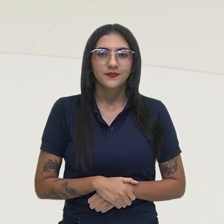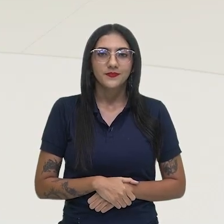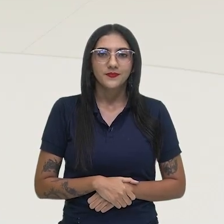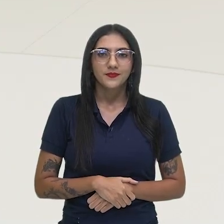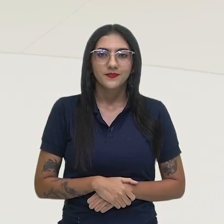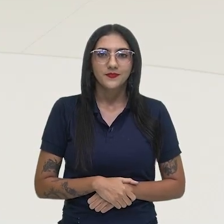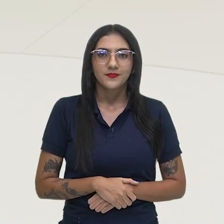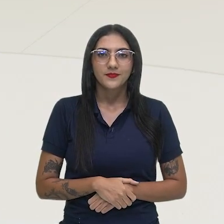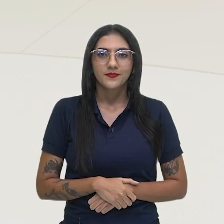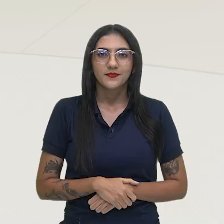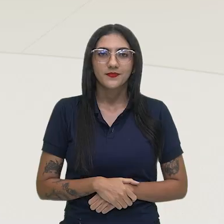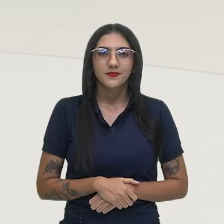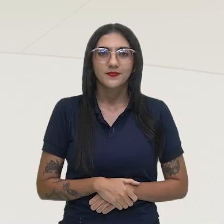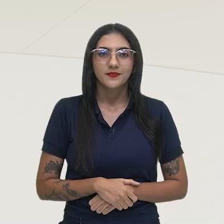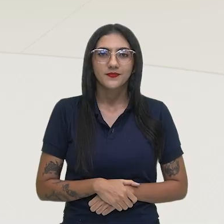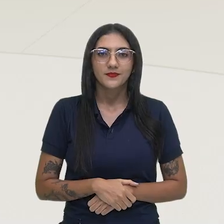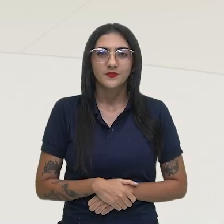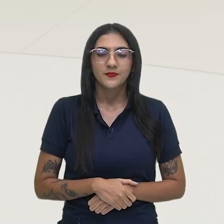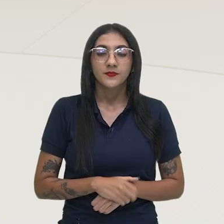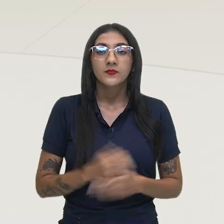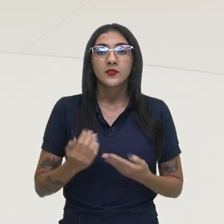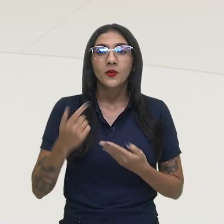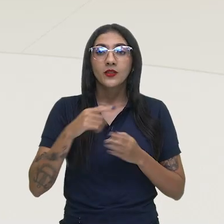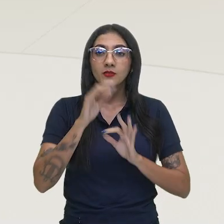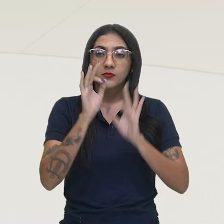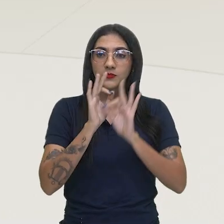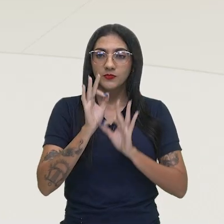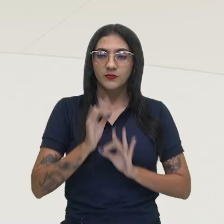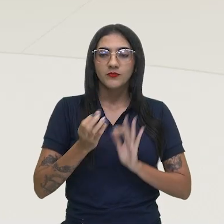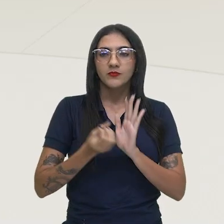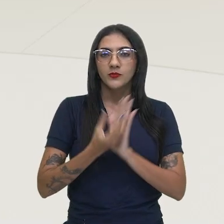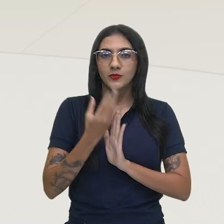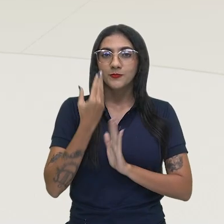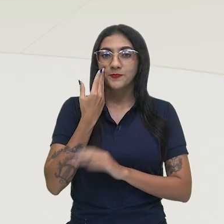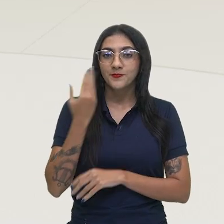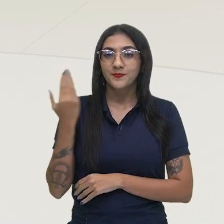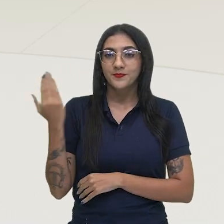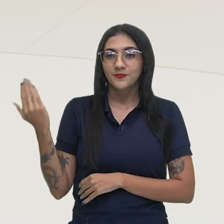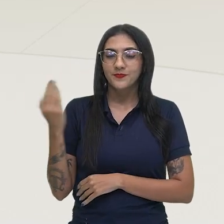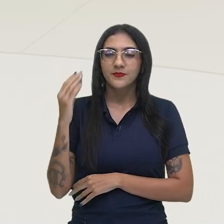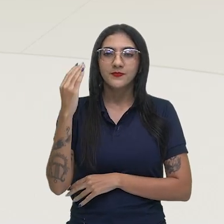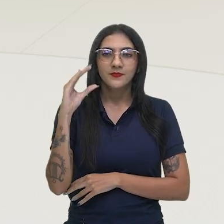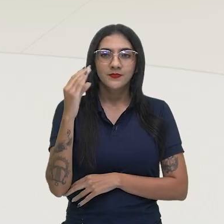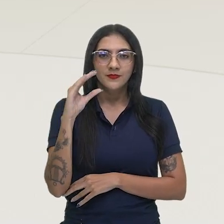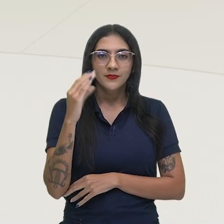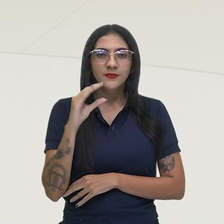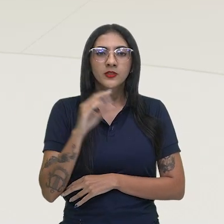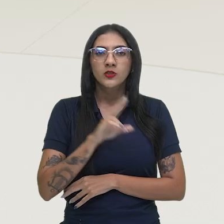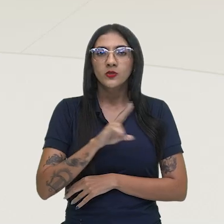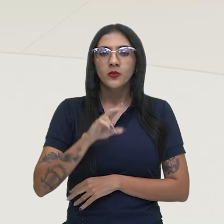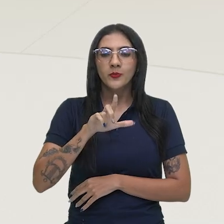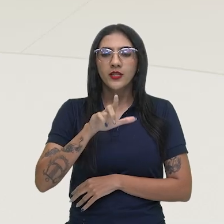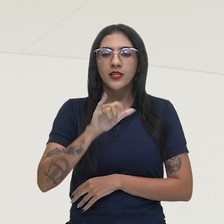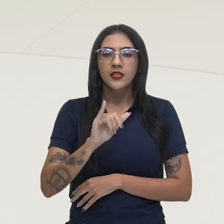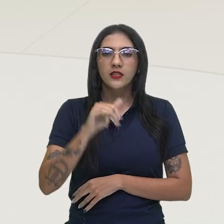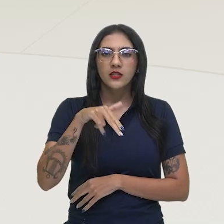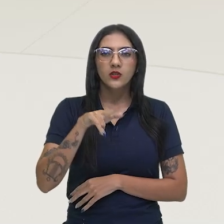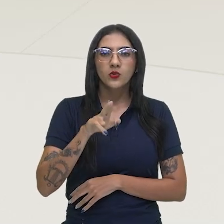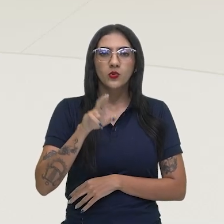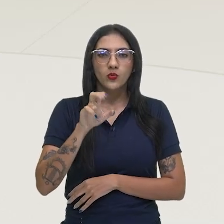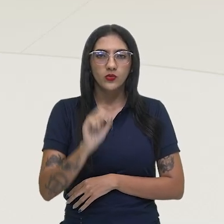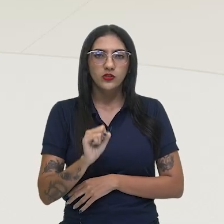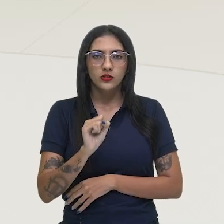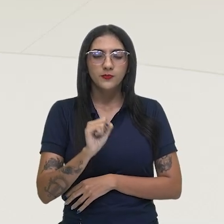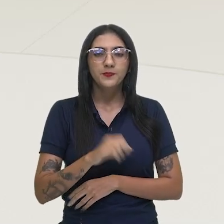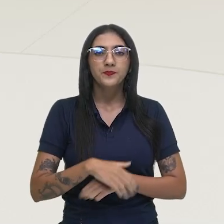Pronto, o diagrama de distribuição eletrônica foi elaborado por este cientista chamado Linus Pauling,